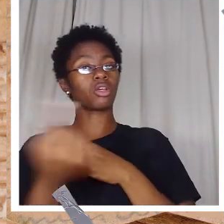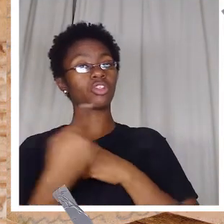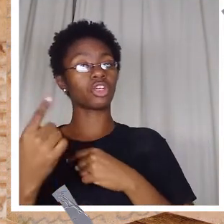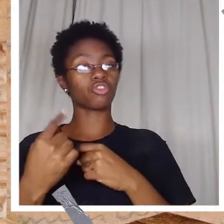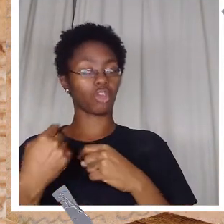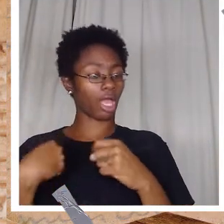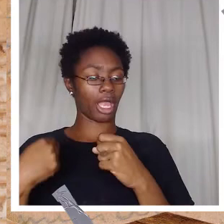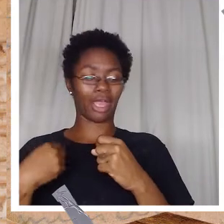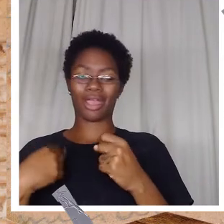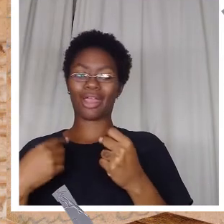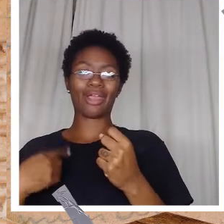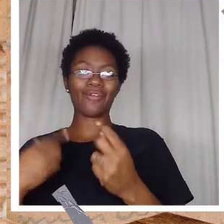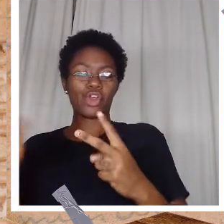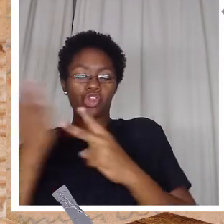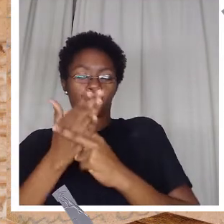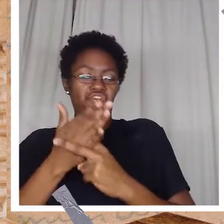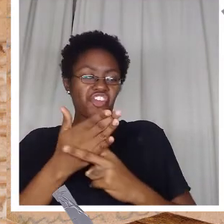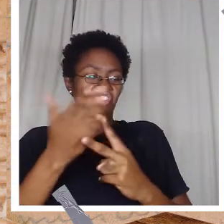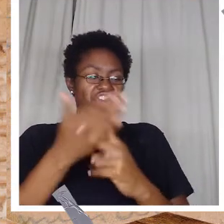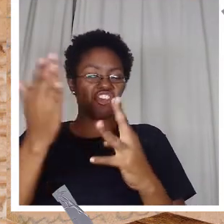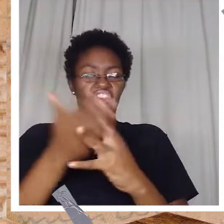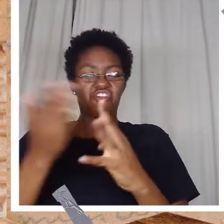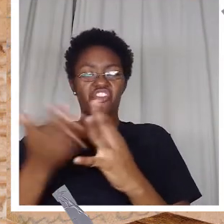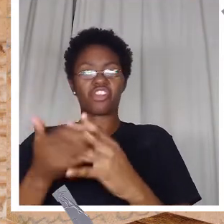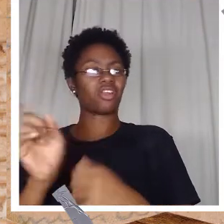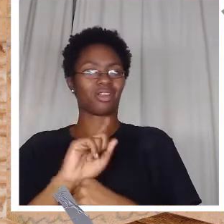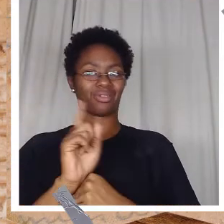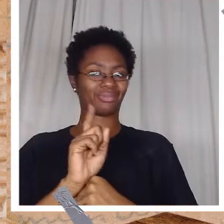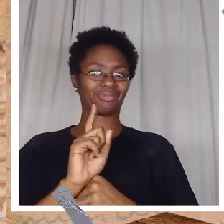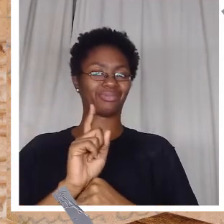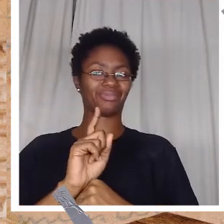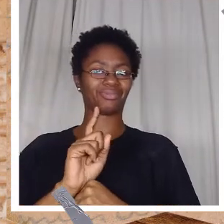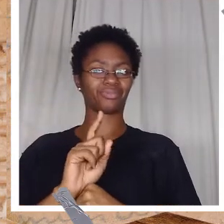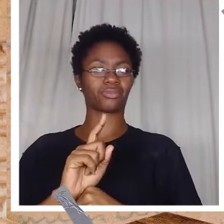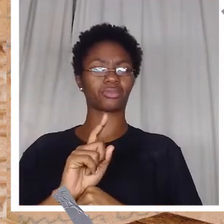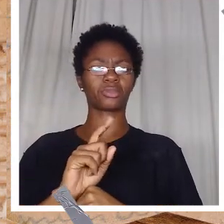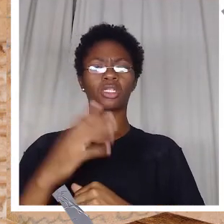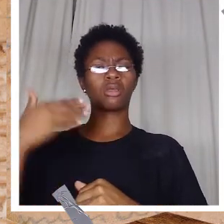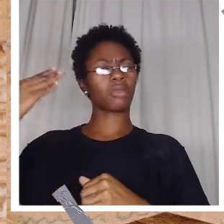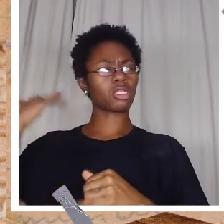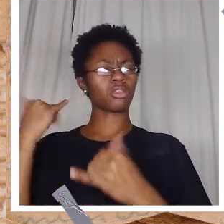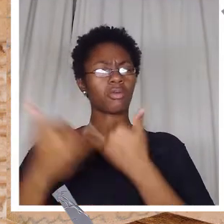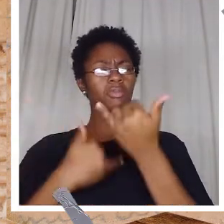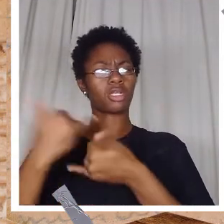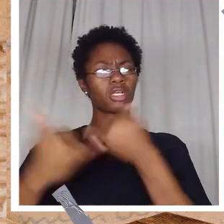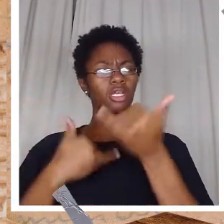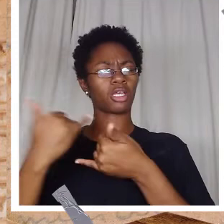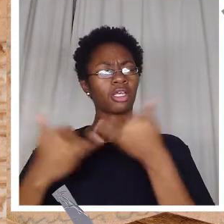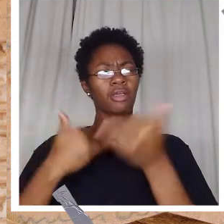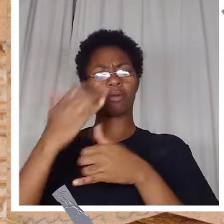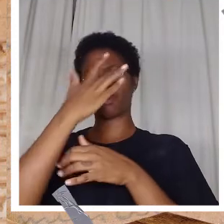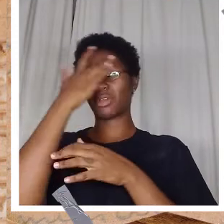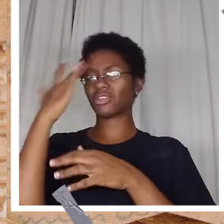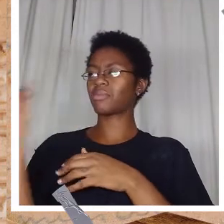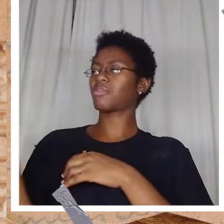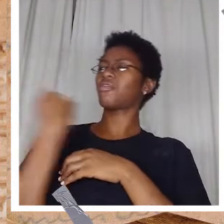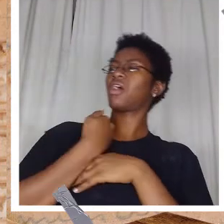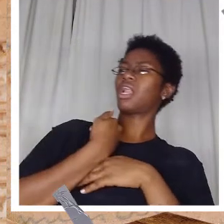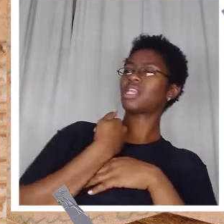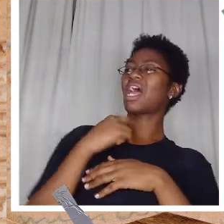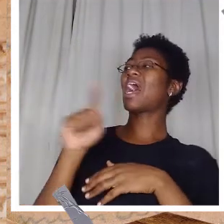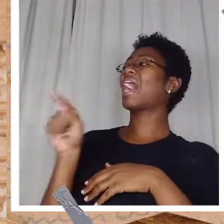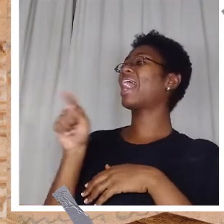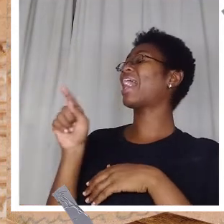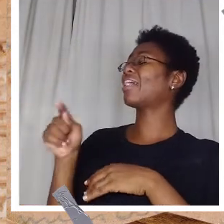ninguém. Um dia eu até brinquei lá com alguém que veio falar, o Isaac vai